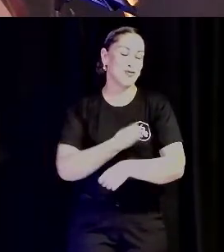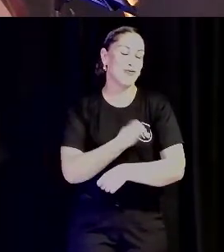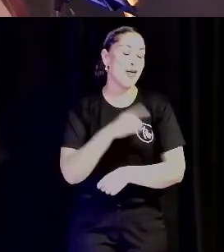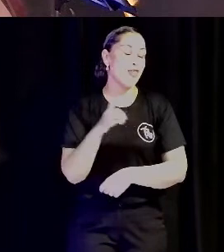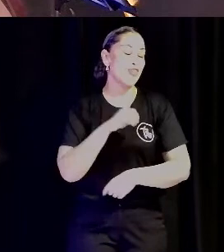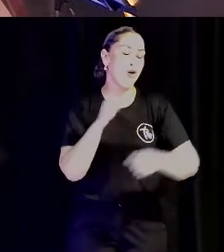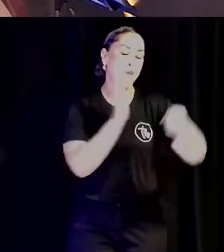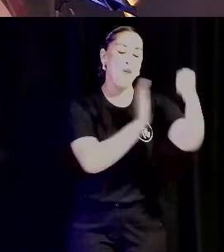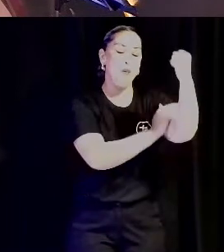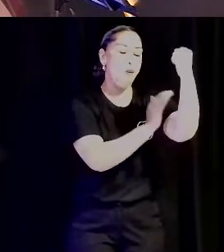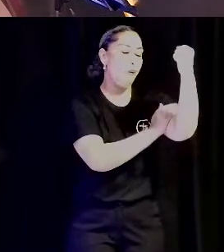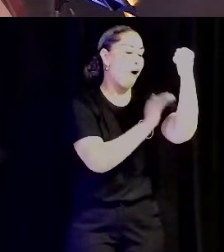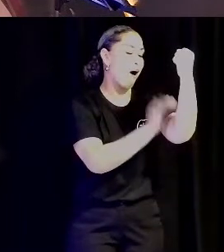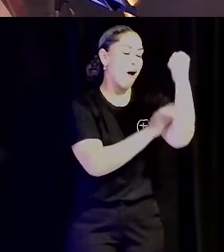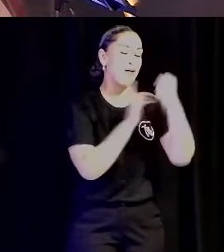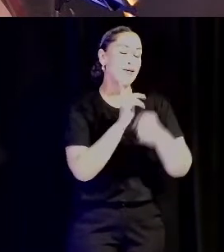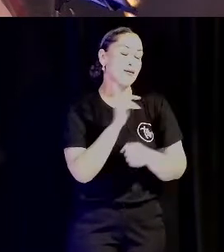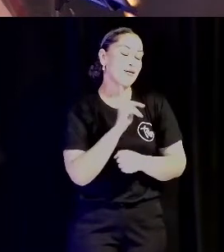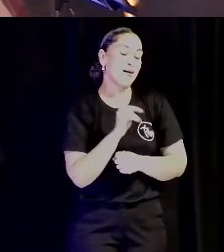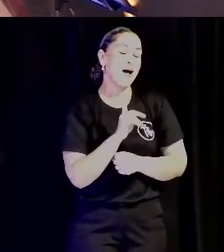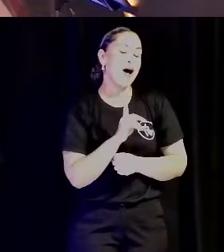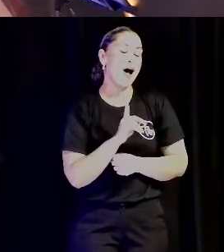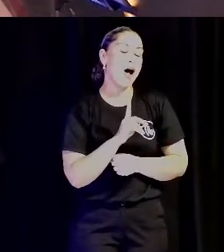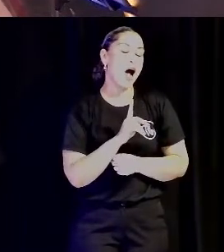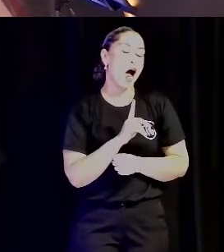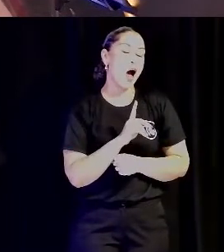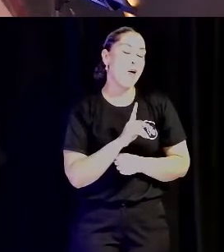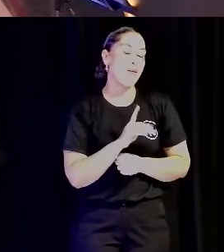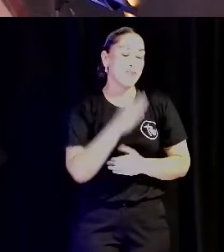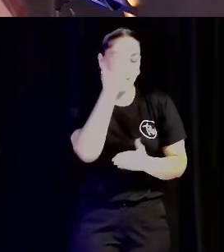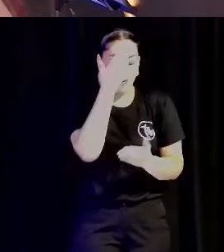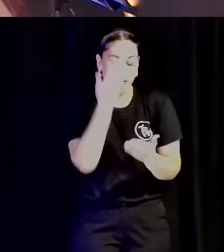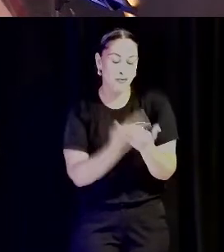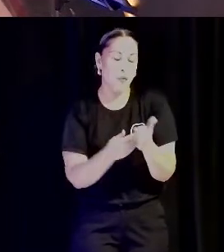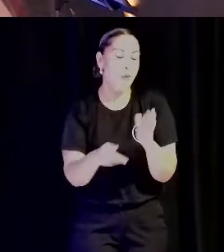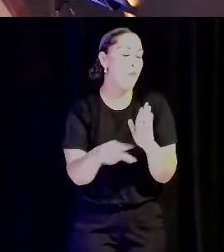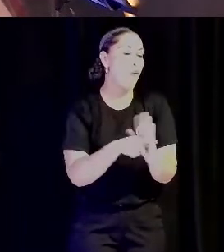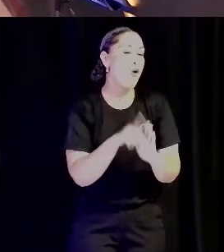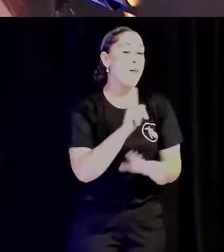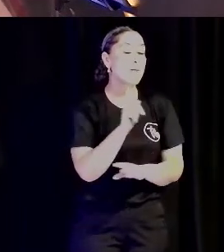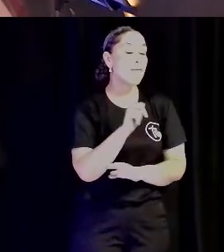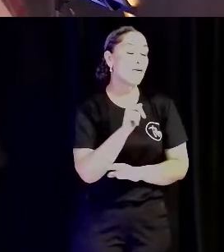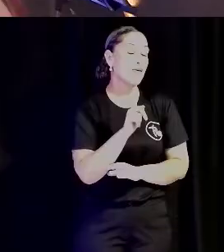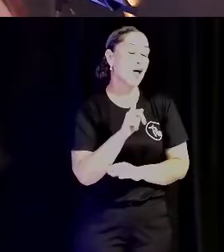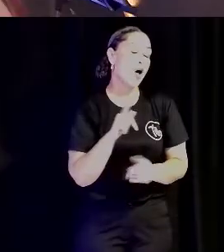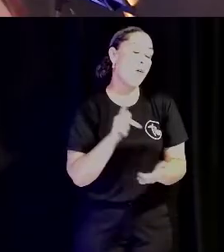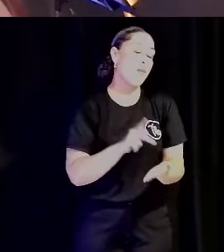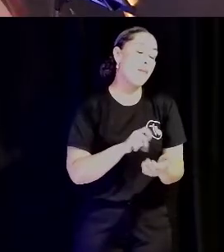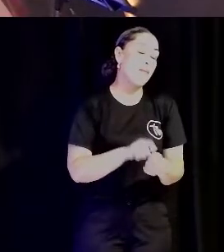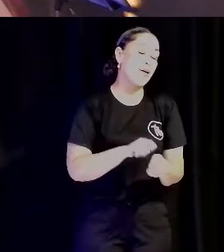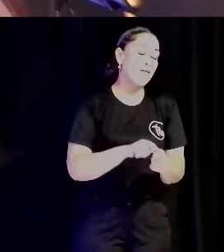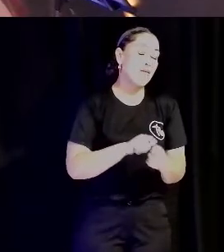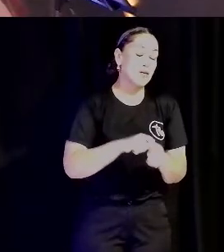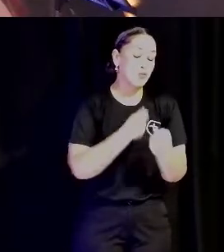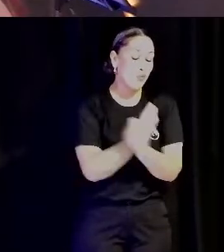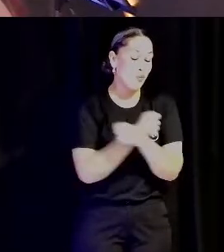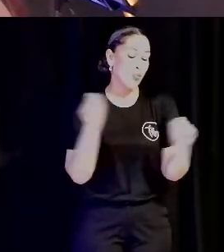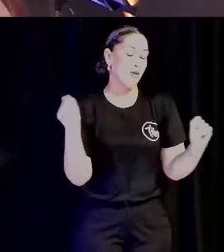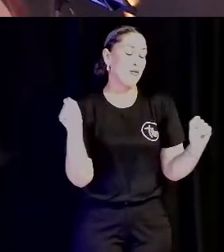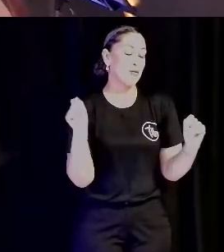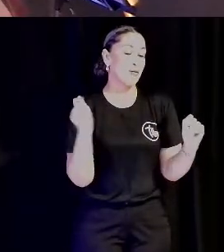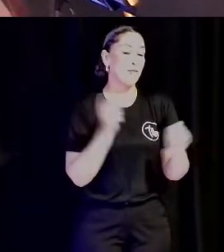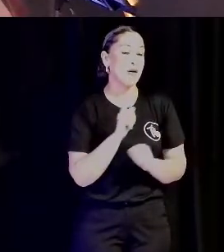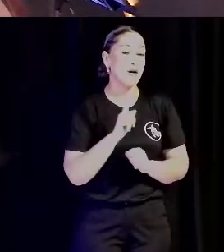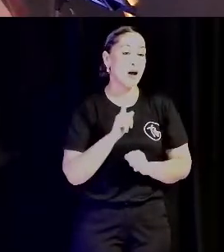nosso braço, não na nossa autoconfiança para realizar o impossível. A força